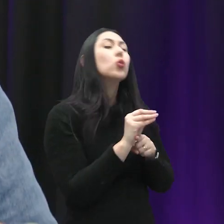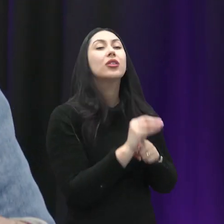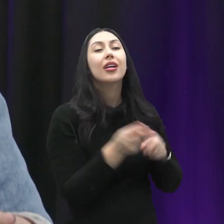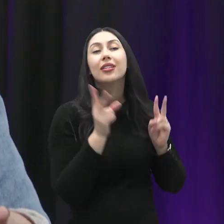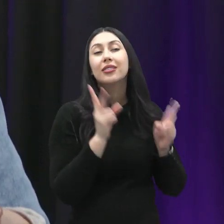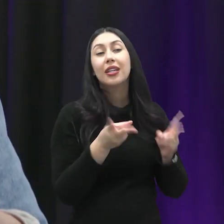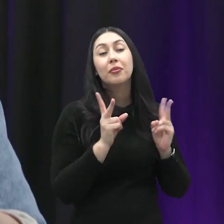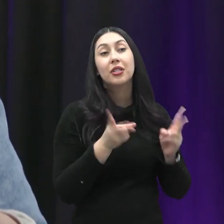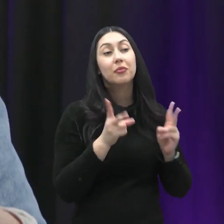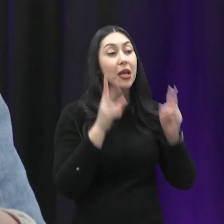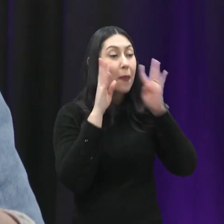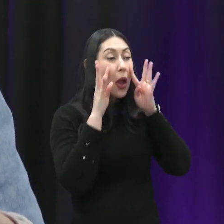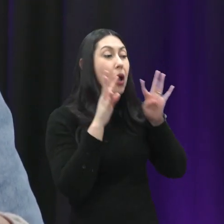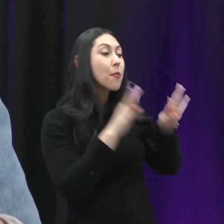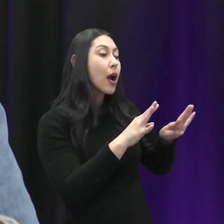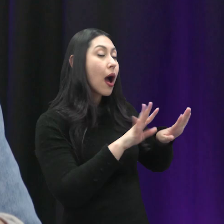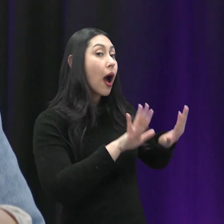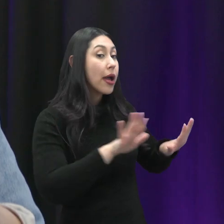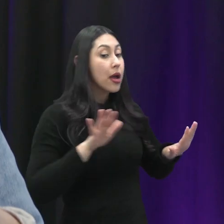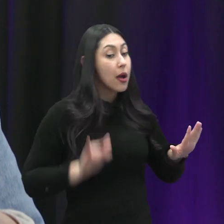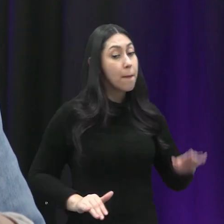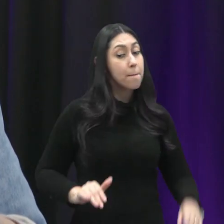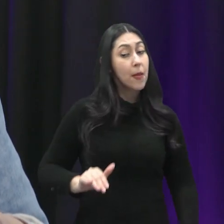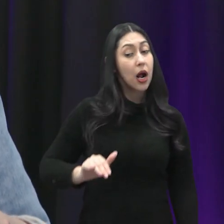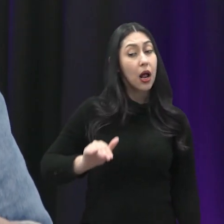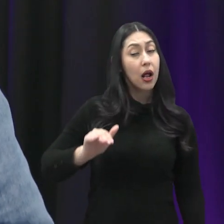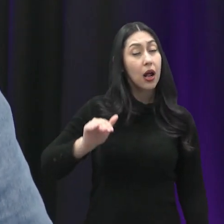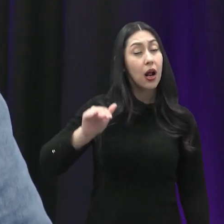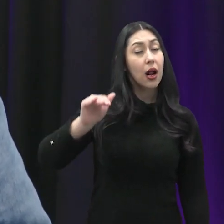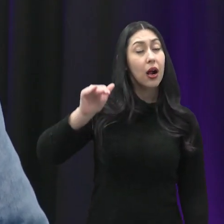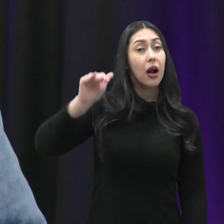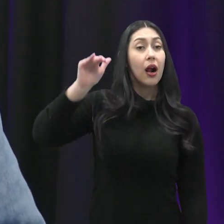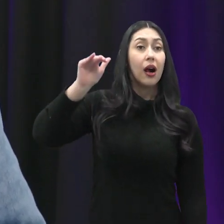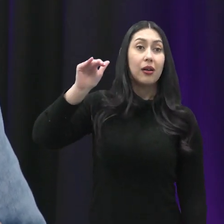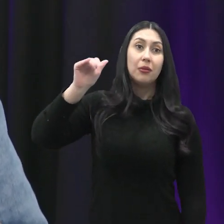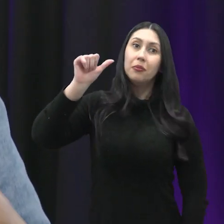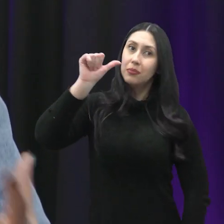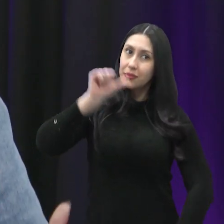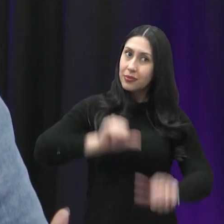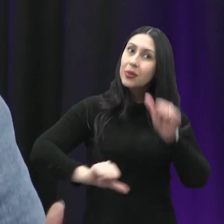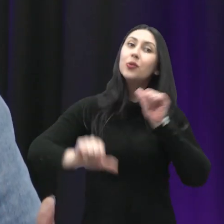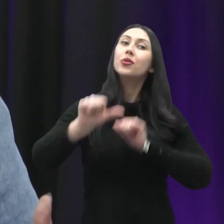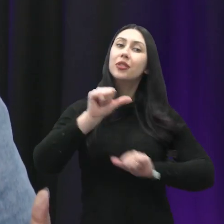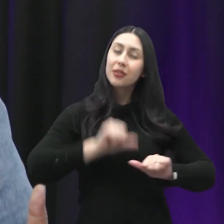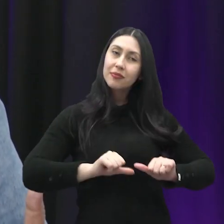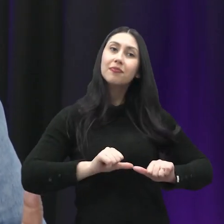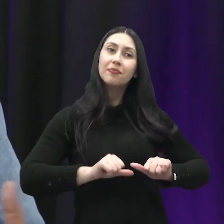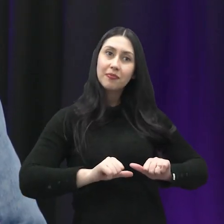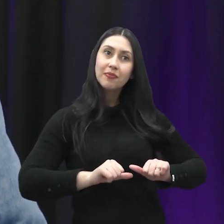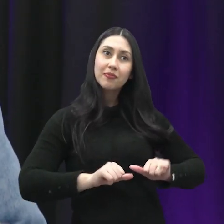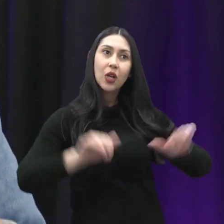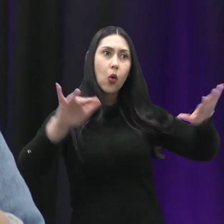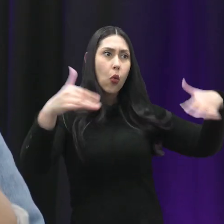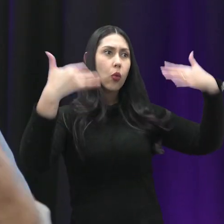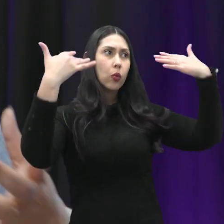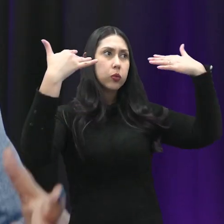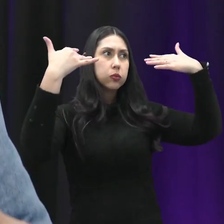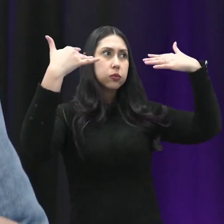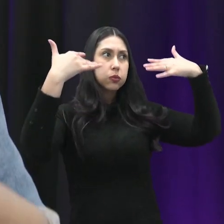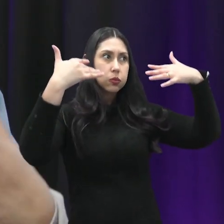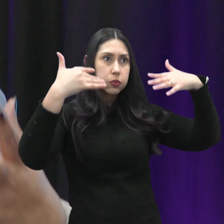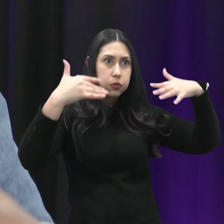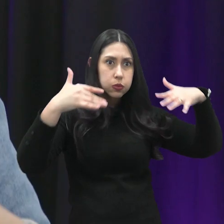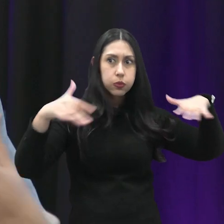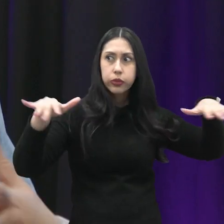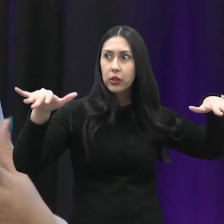é o centro das atenções. Depois, conforme a gente vai crescendo, a gente perde esse lugar de importância, né? Isso faz